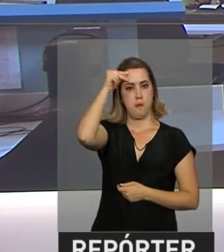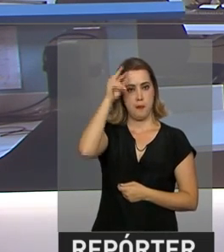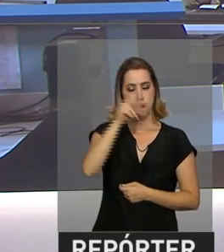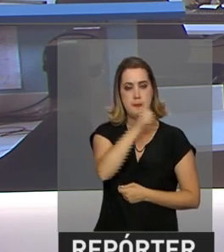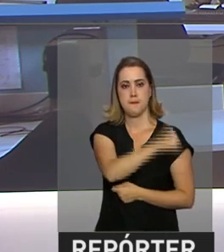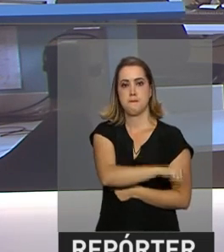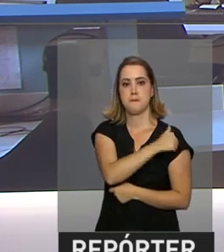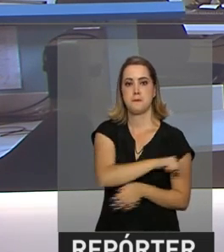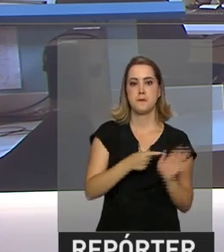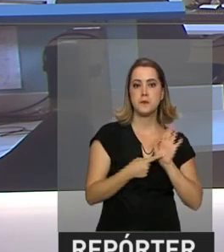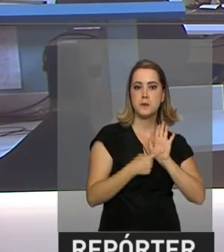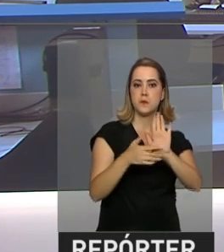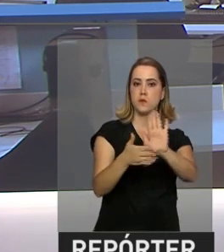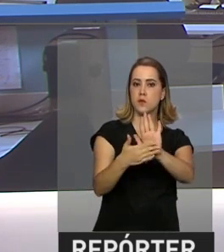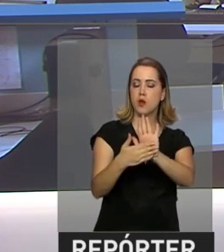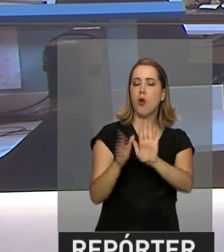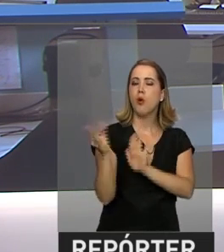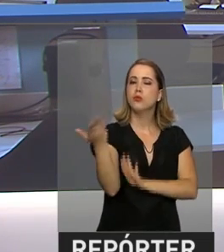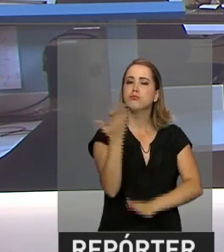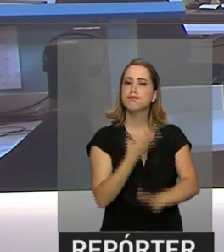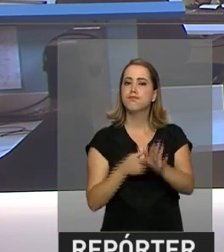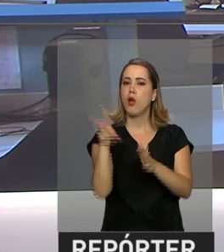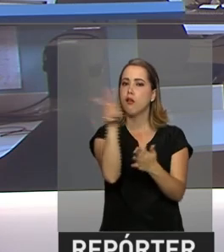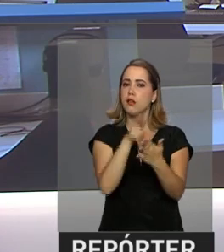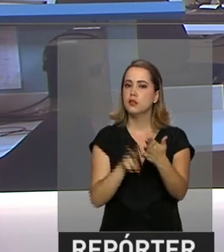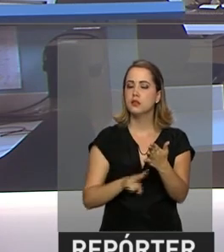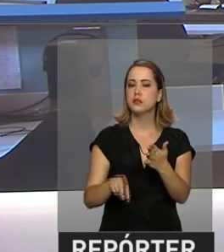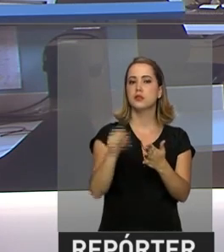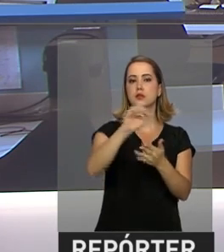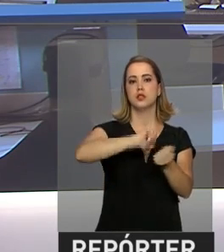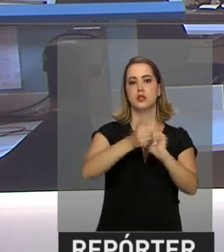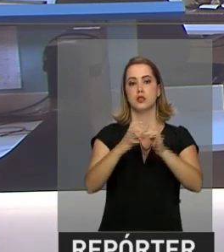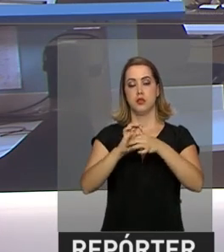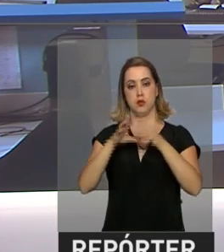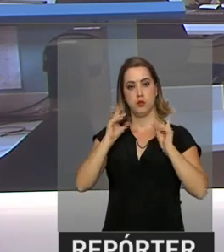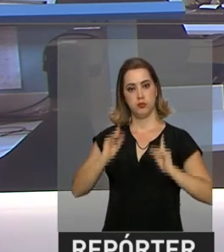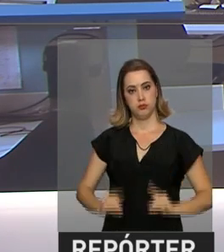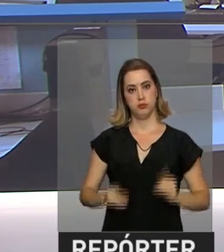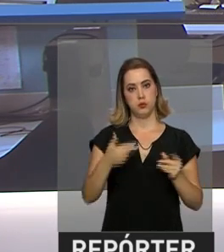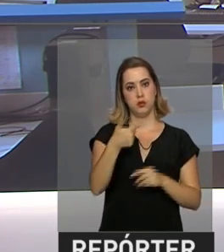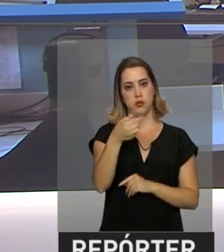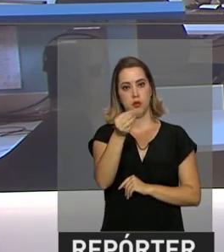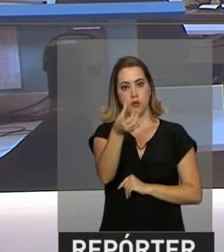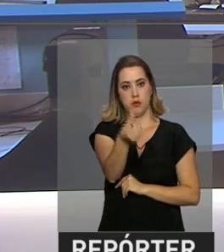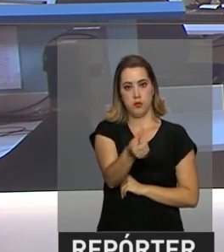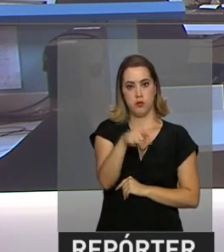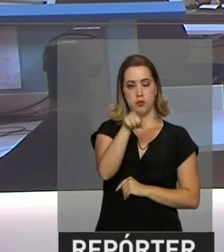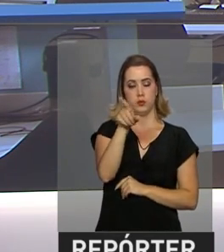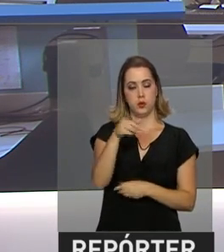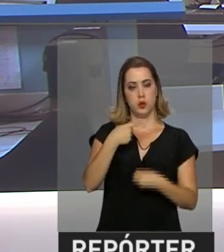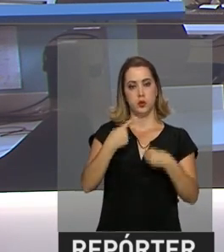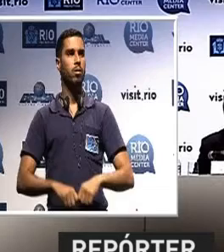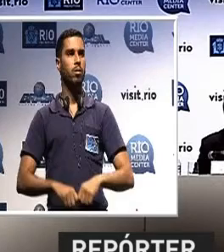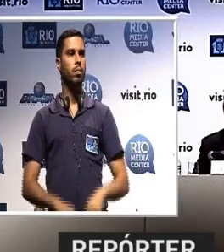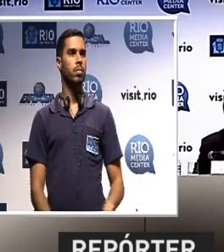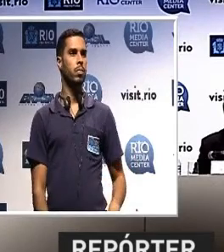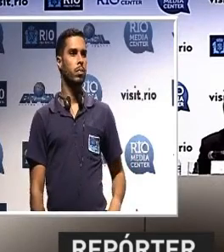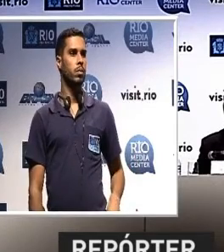hoje o balanço final dos jogos paraolímpicos rio 2016 auditório do rio media center